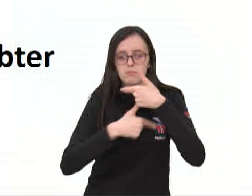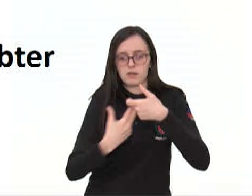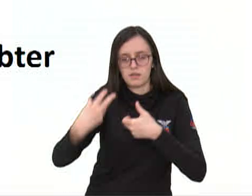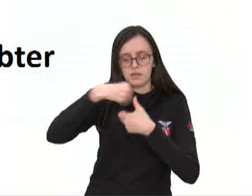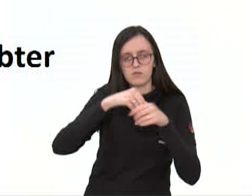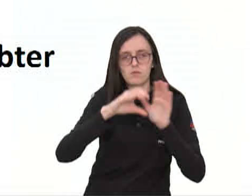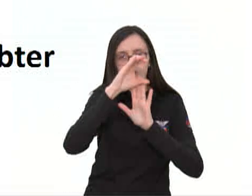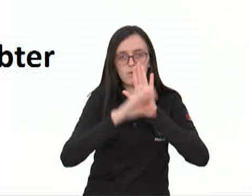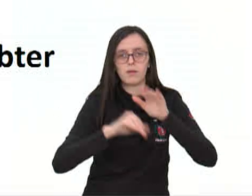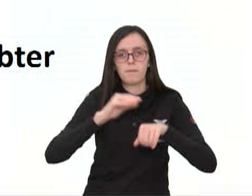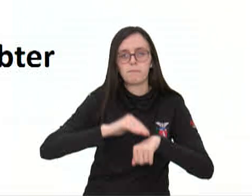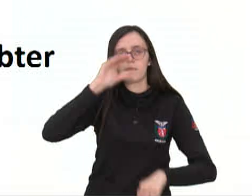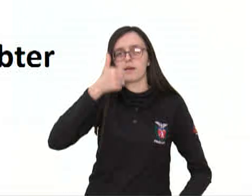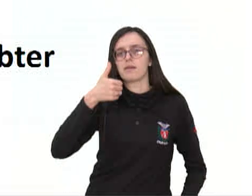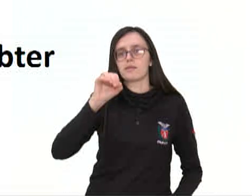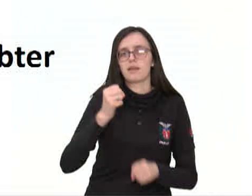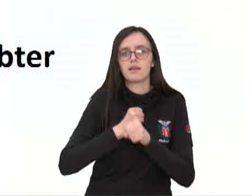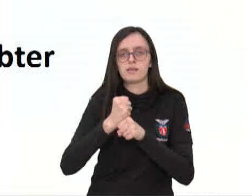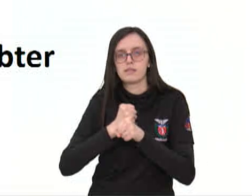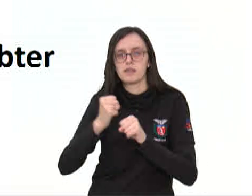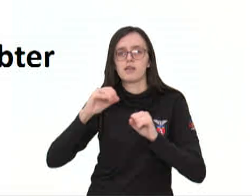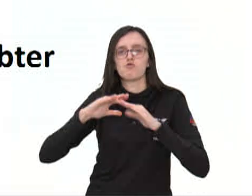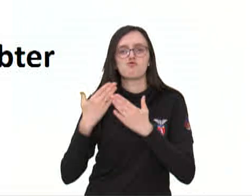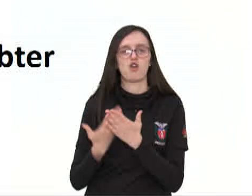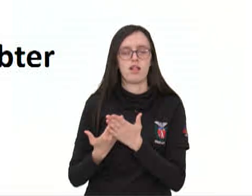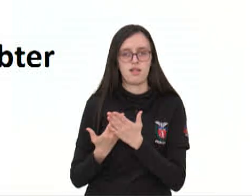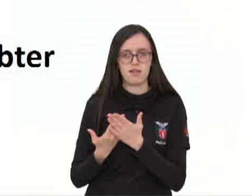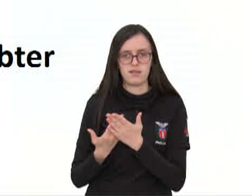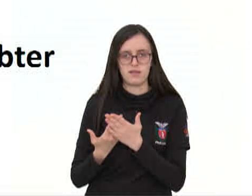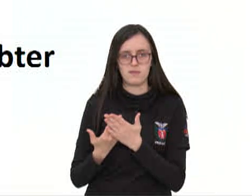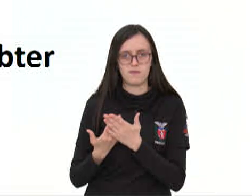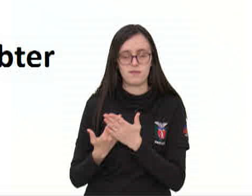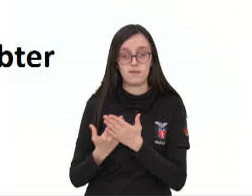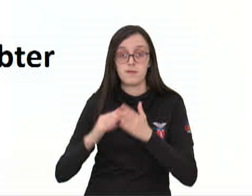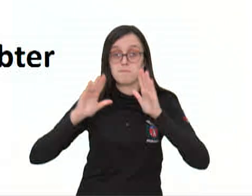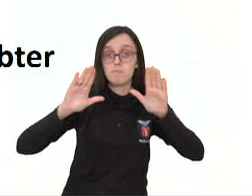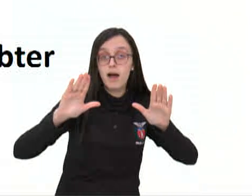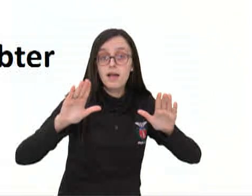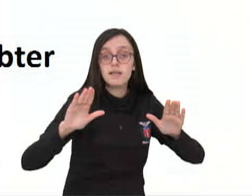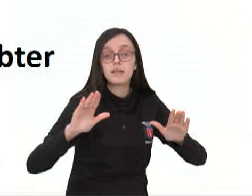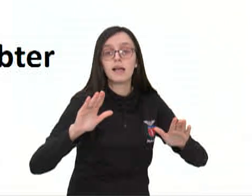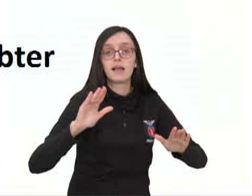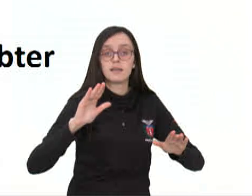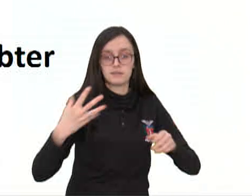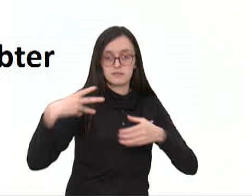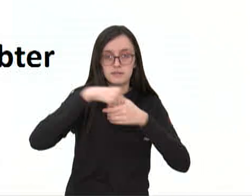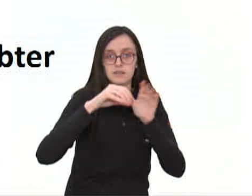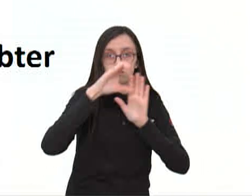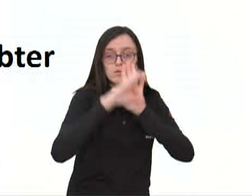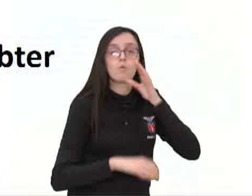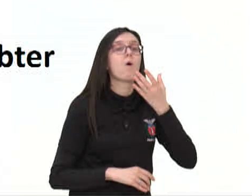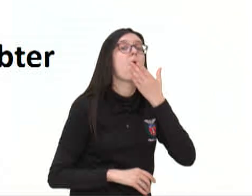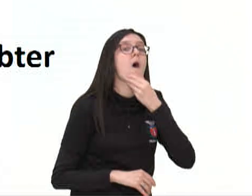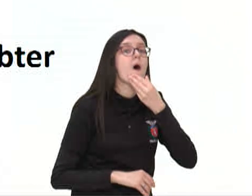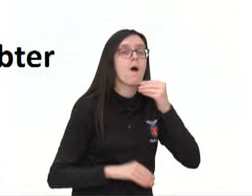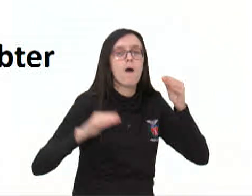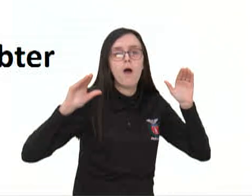currículos mais de 10 anos de escolaridade, enquanto nos currículos